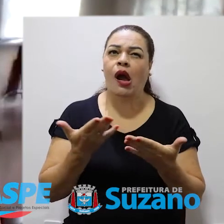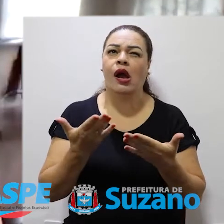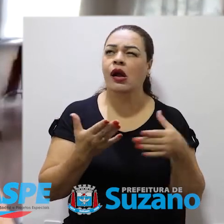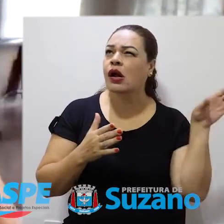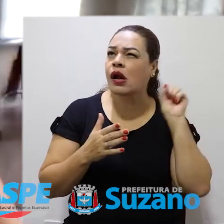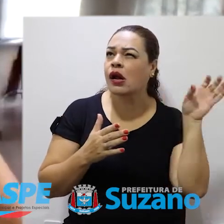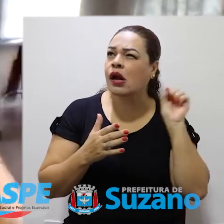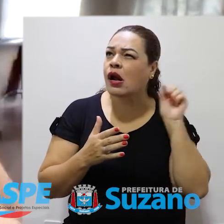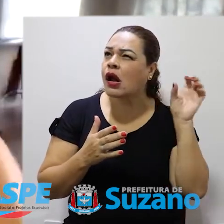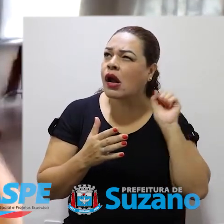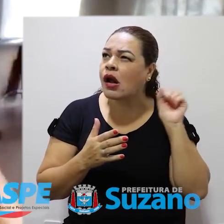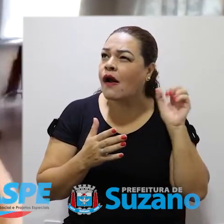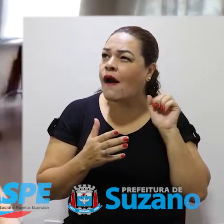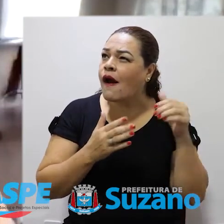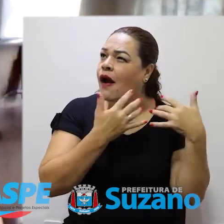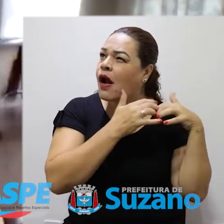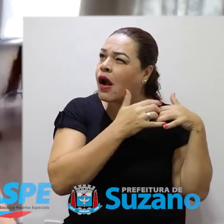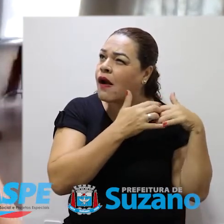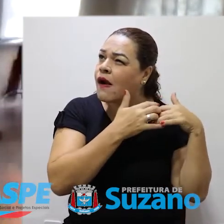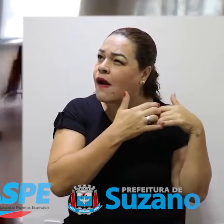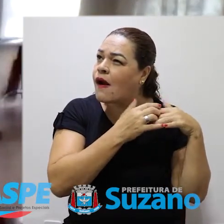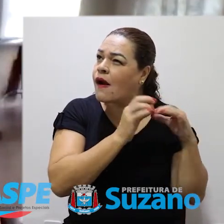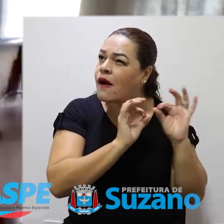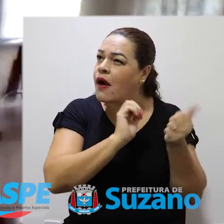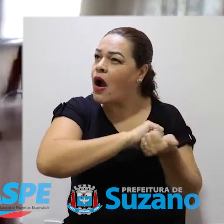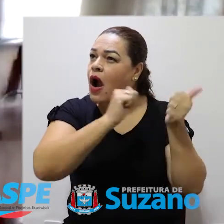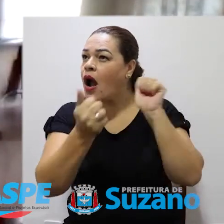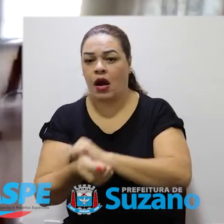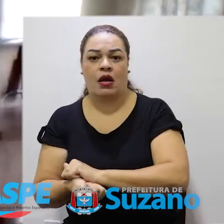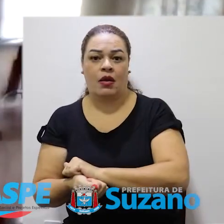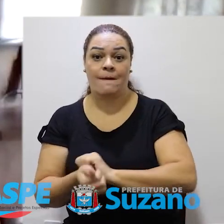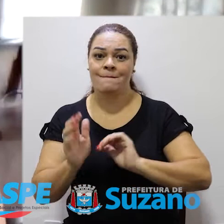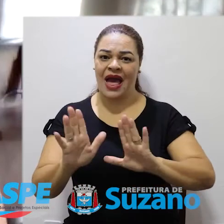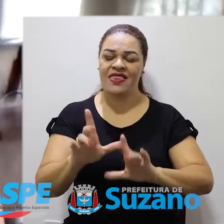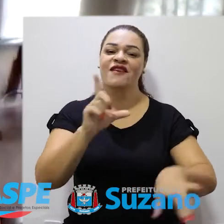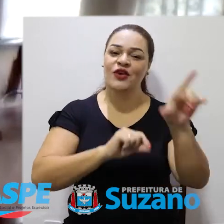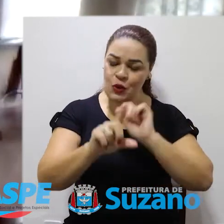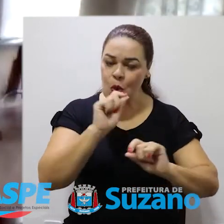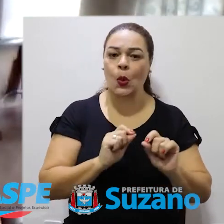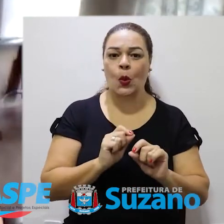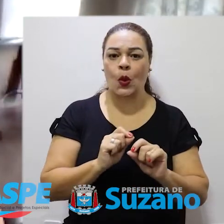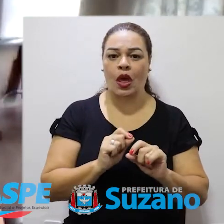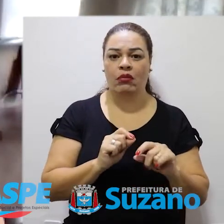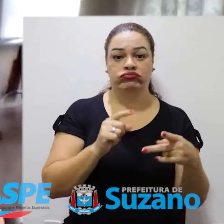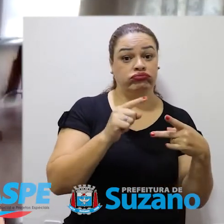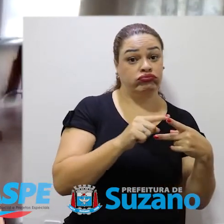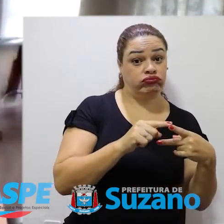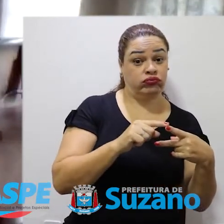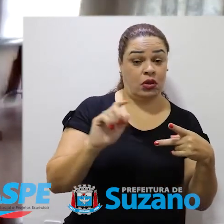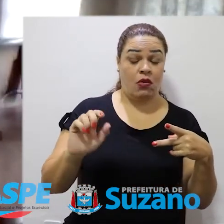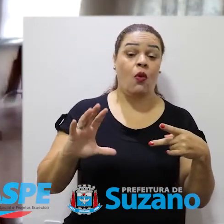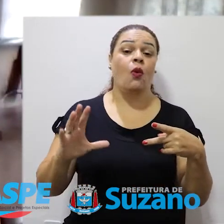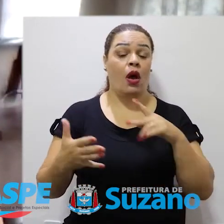ouvindo, que ele tem que fazer esse processamento das duas línguas, ele vai optar por uma. E se ele é ouvinte, ele vai optar pela língua dele,